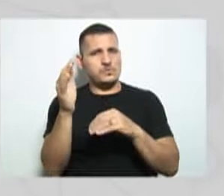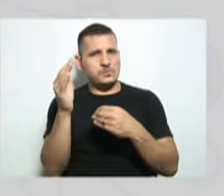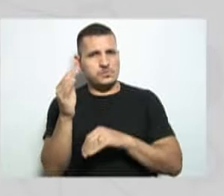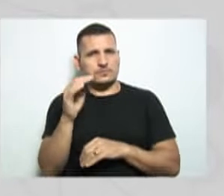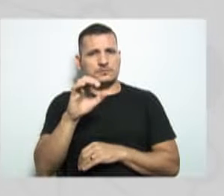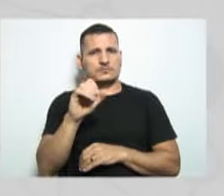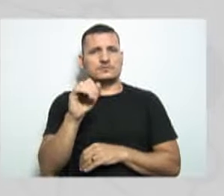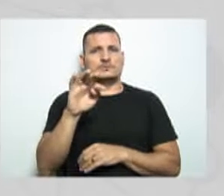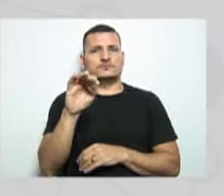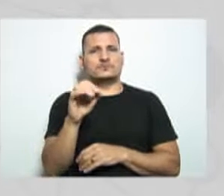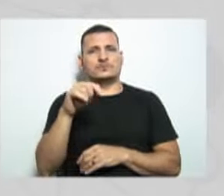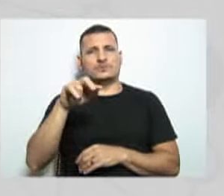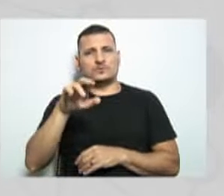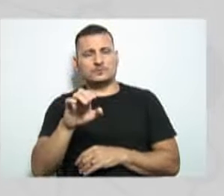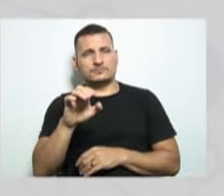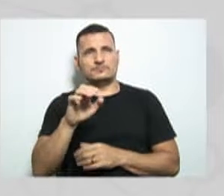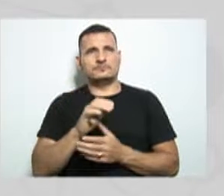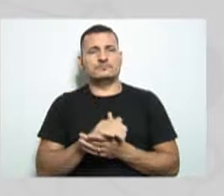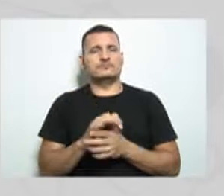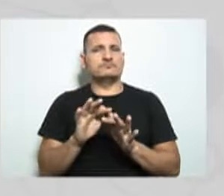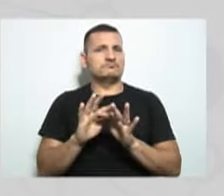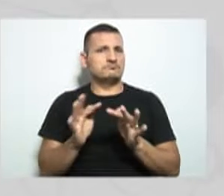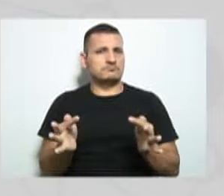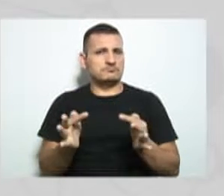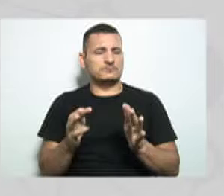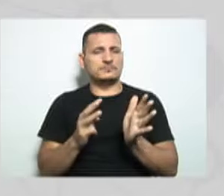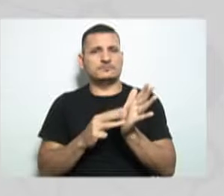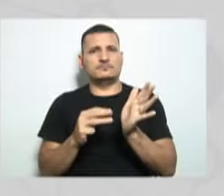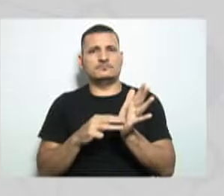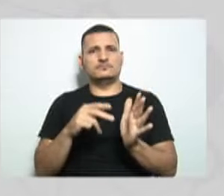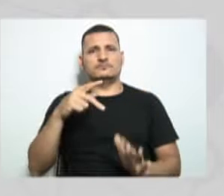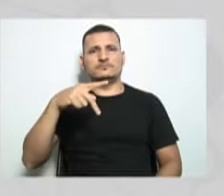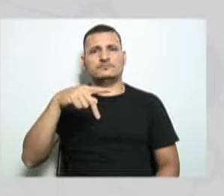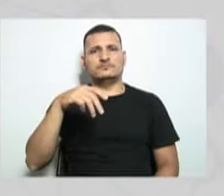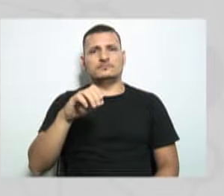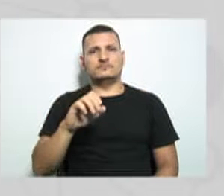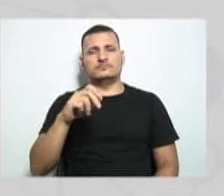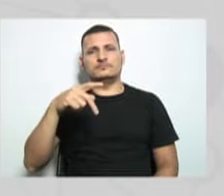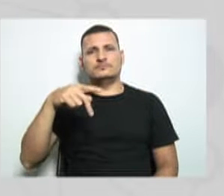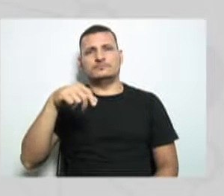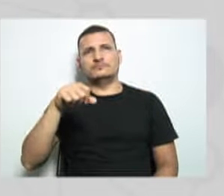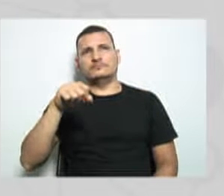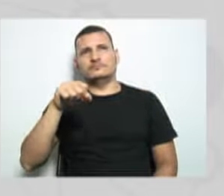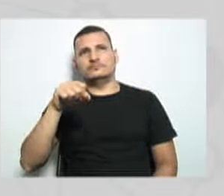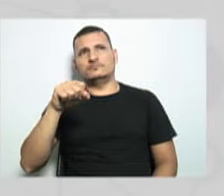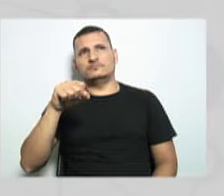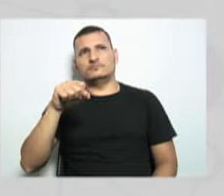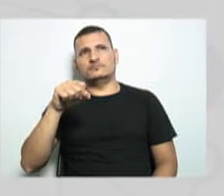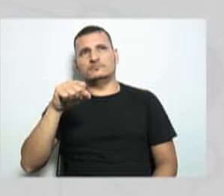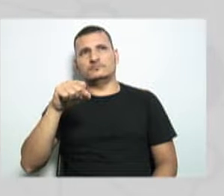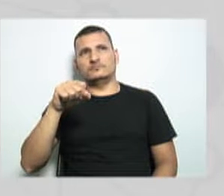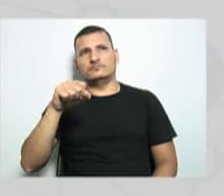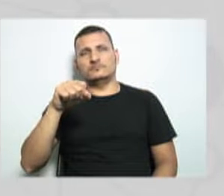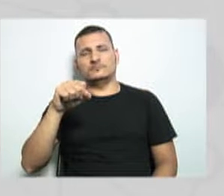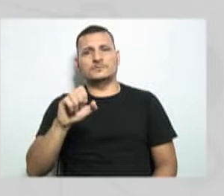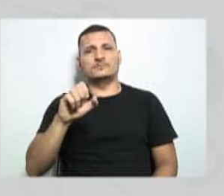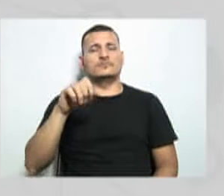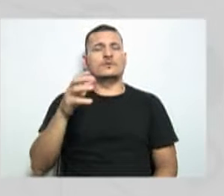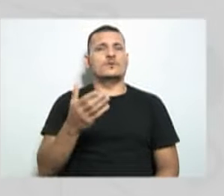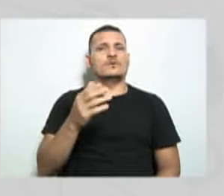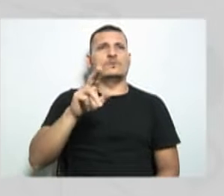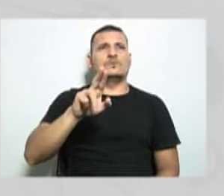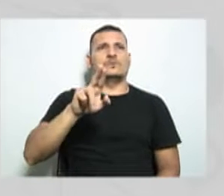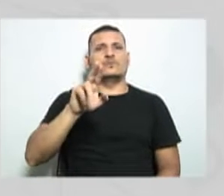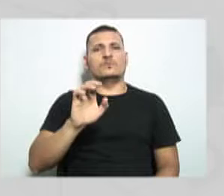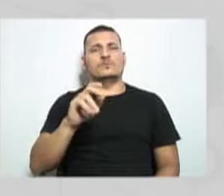O lançamento ele é bem simples no método PEPS. Vamos lá entender o EPS. O mesmo